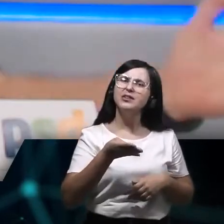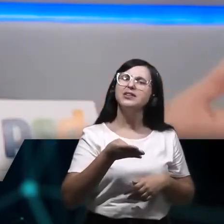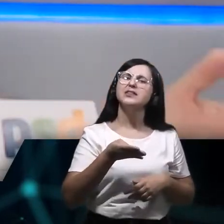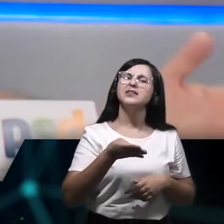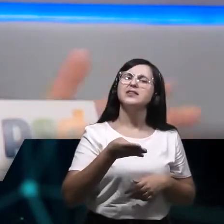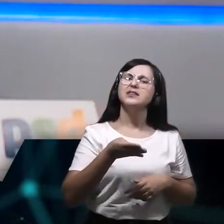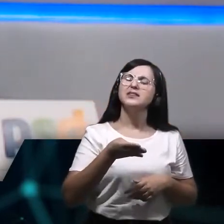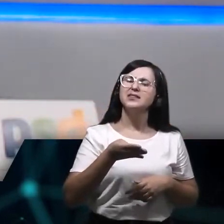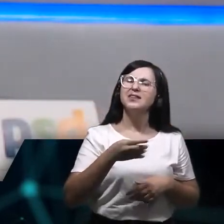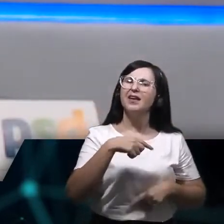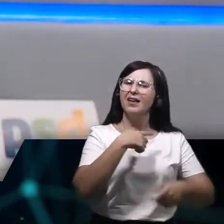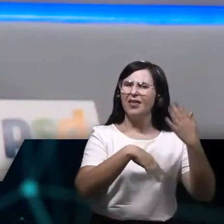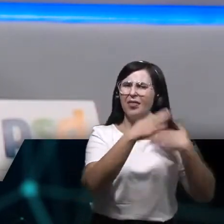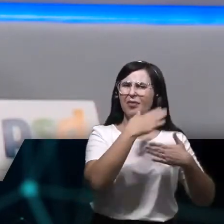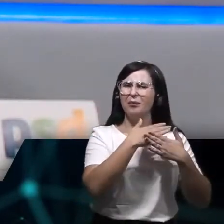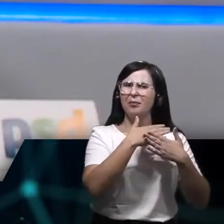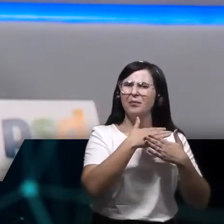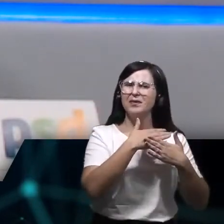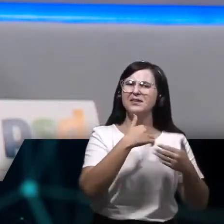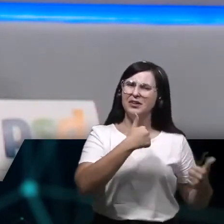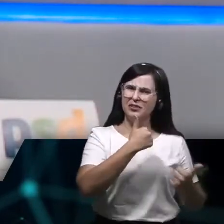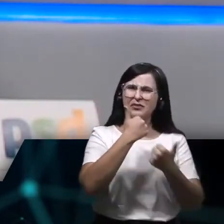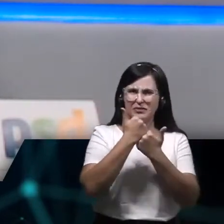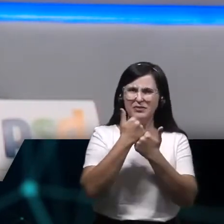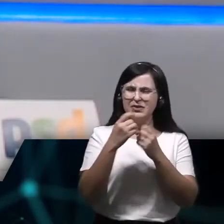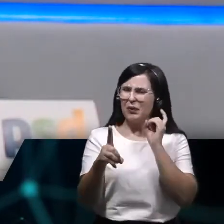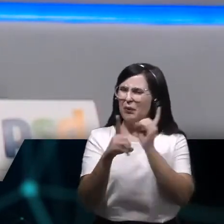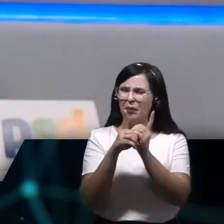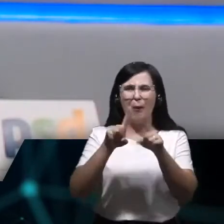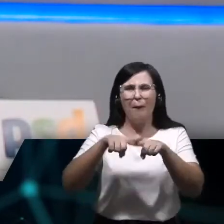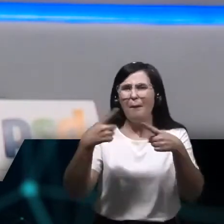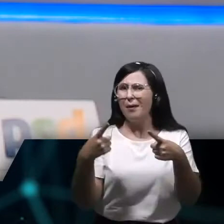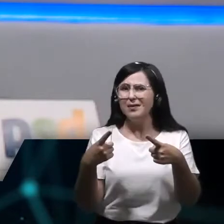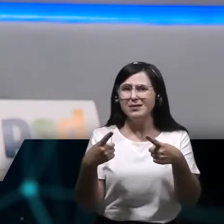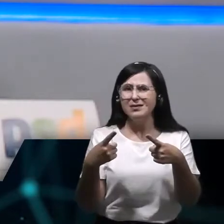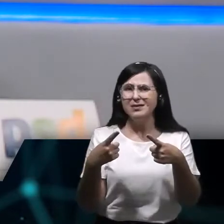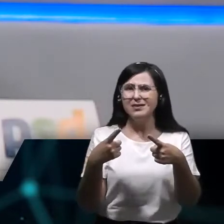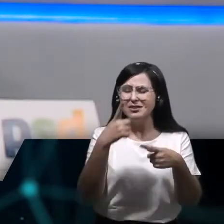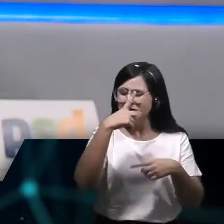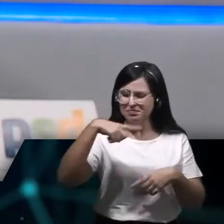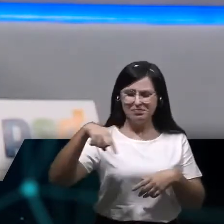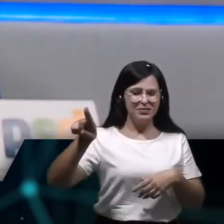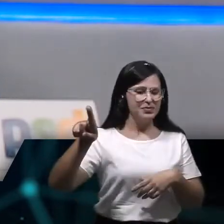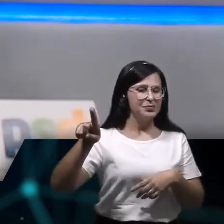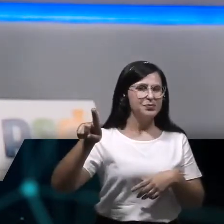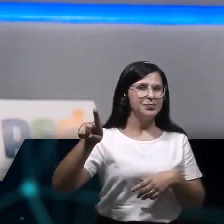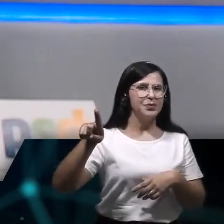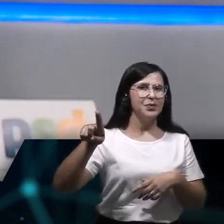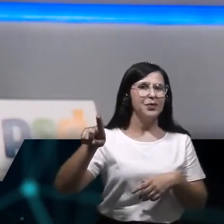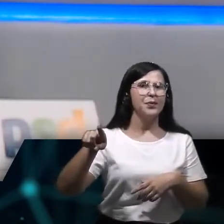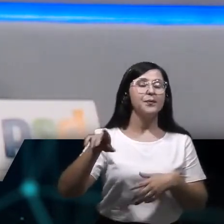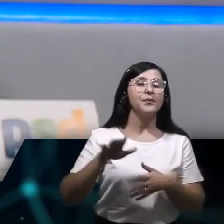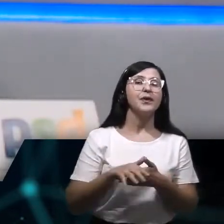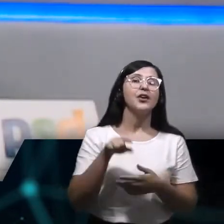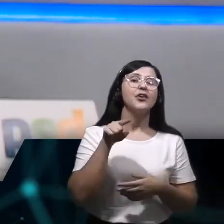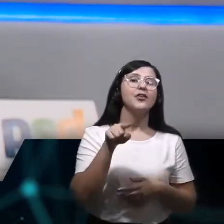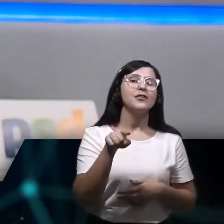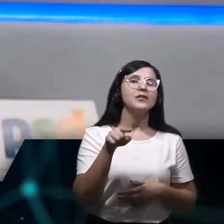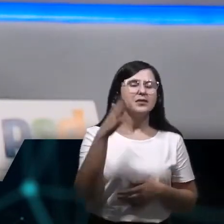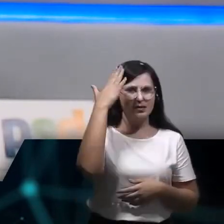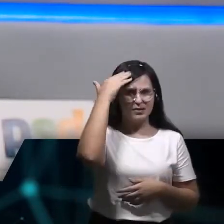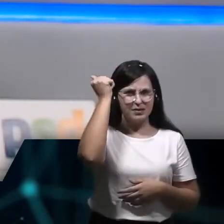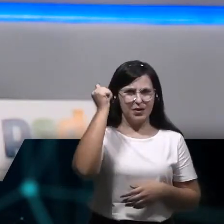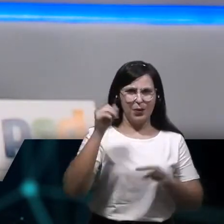E por que não demitiu? Porque as pessoas que lá estão realmente estão prestando serviço. E com relação